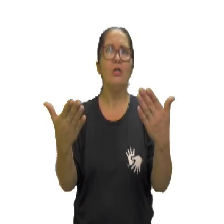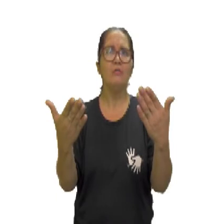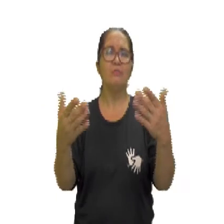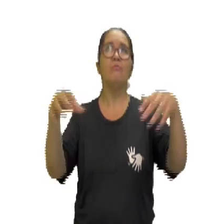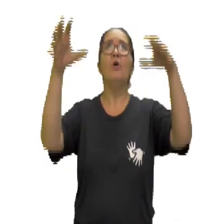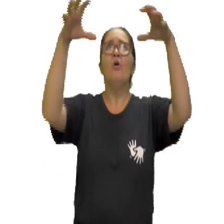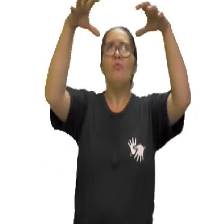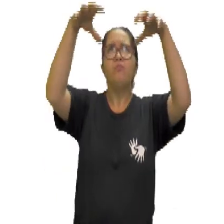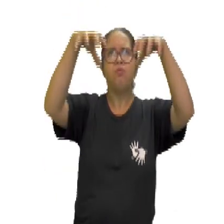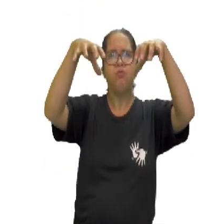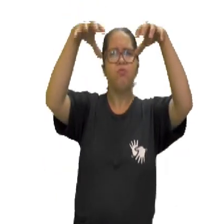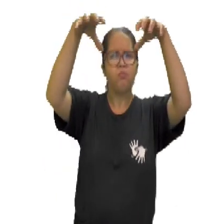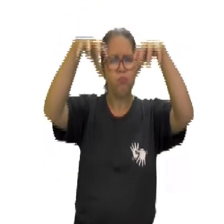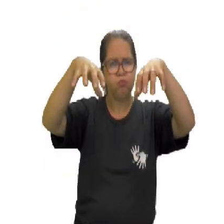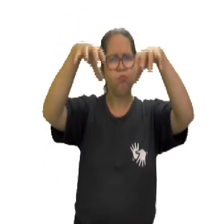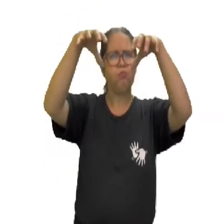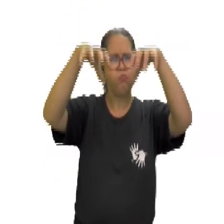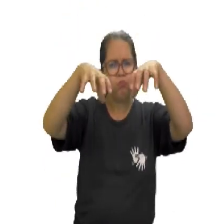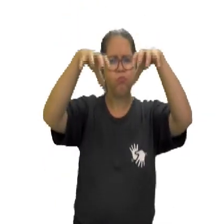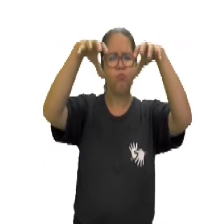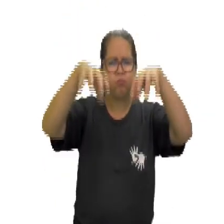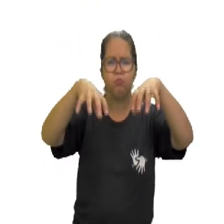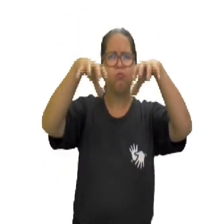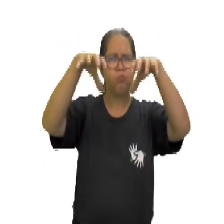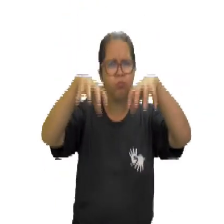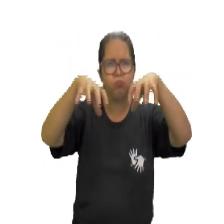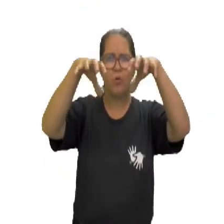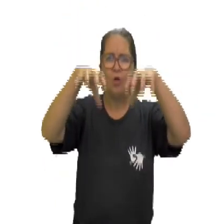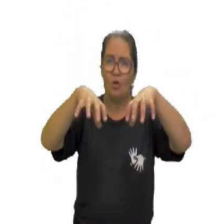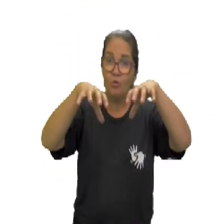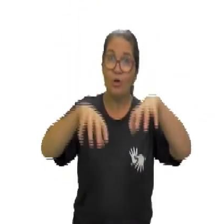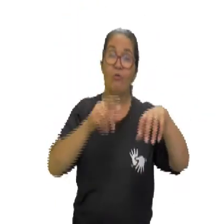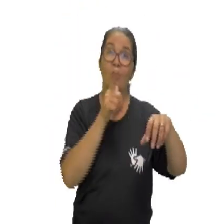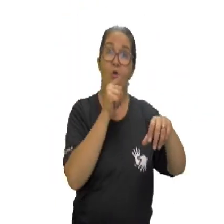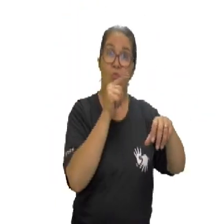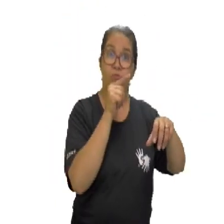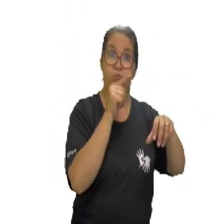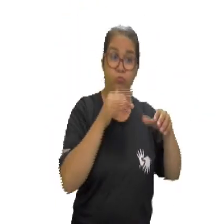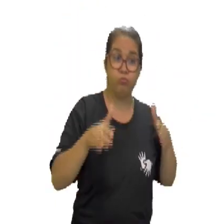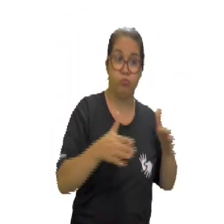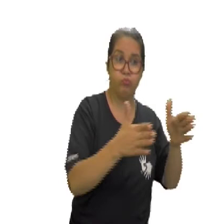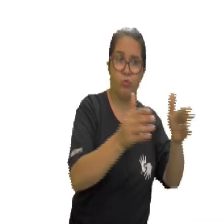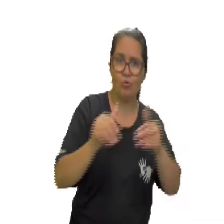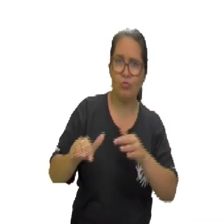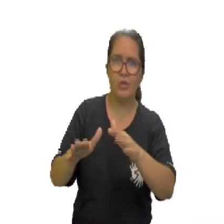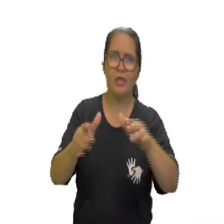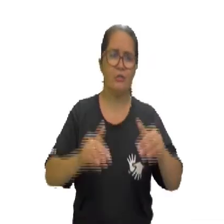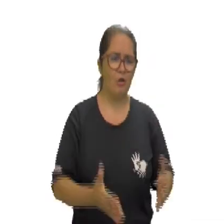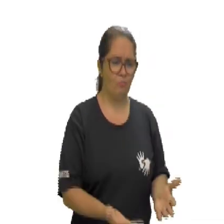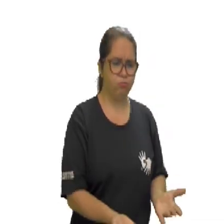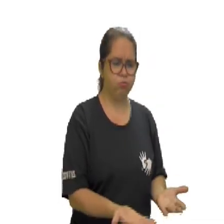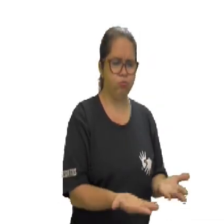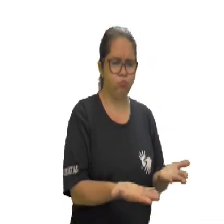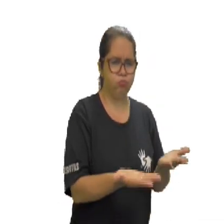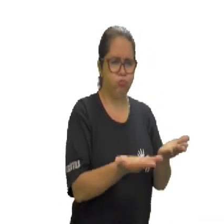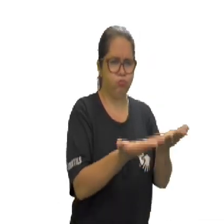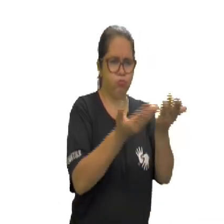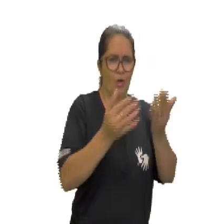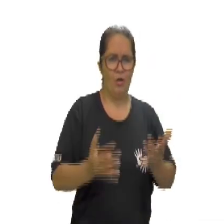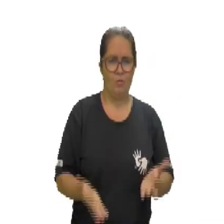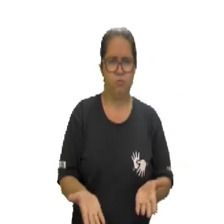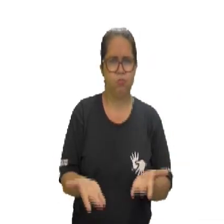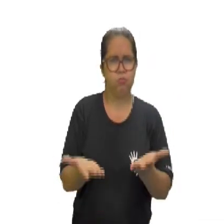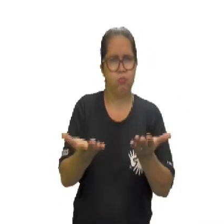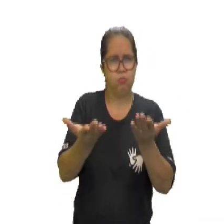é realmente cobrir com a água. E aí, com o passar dos dias, dos meses, esses rios